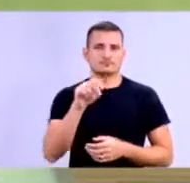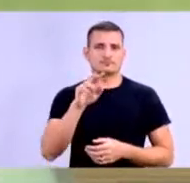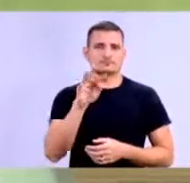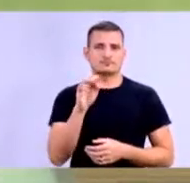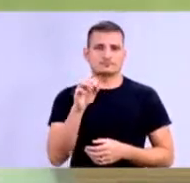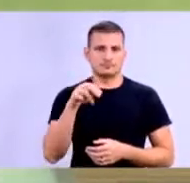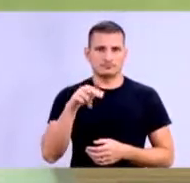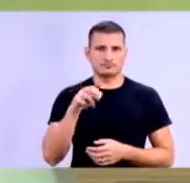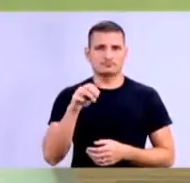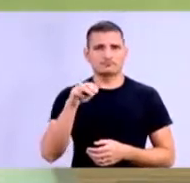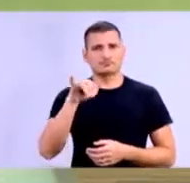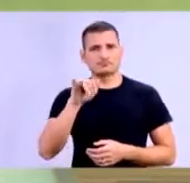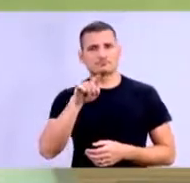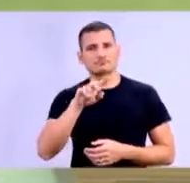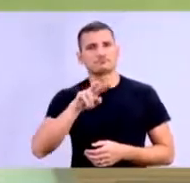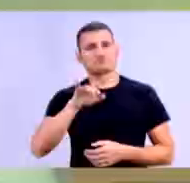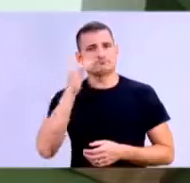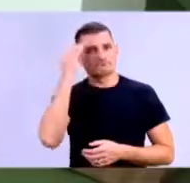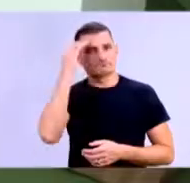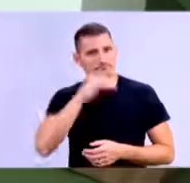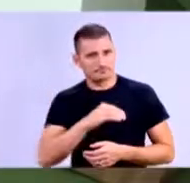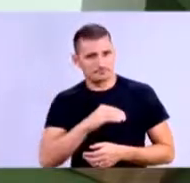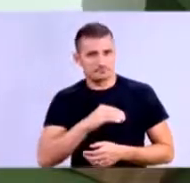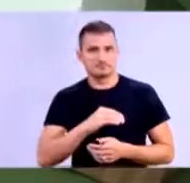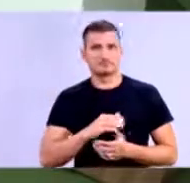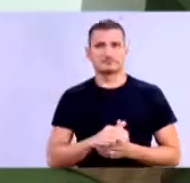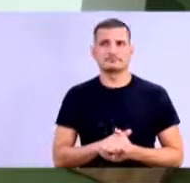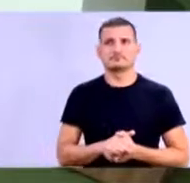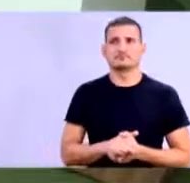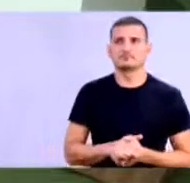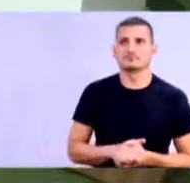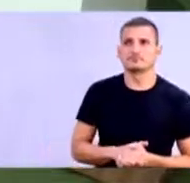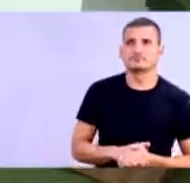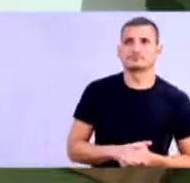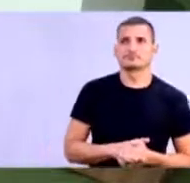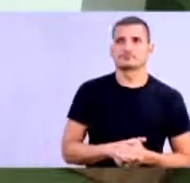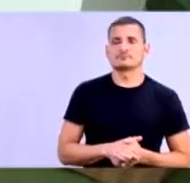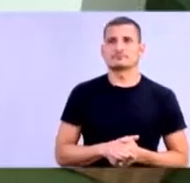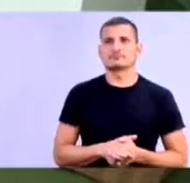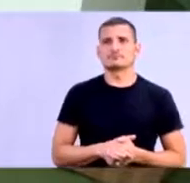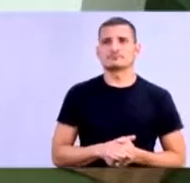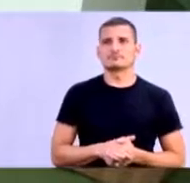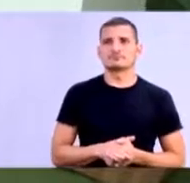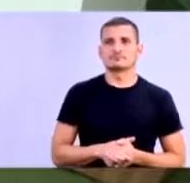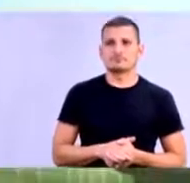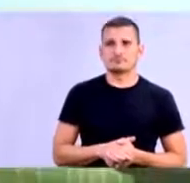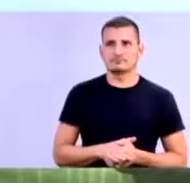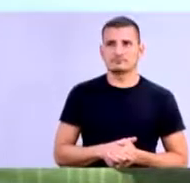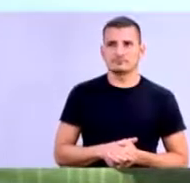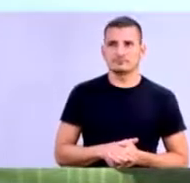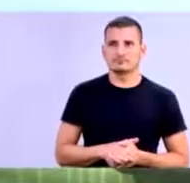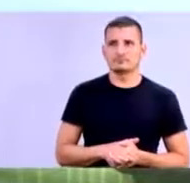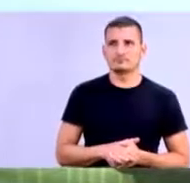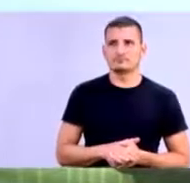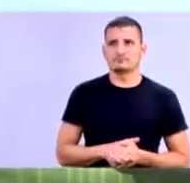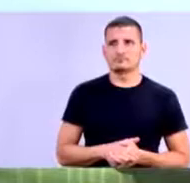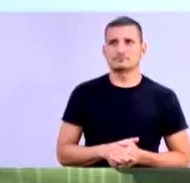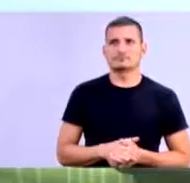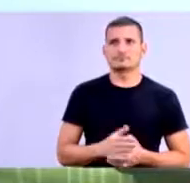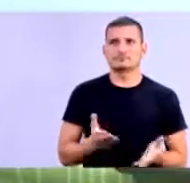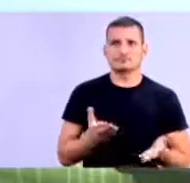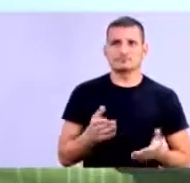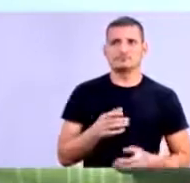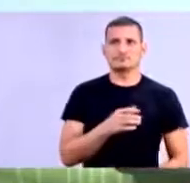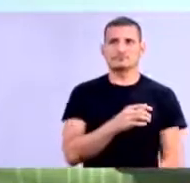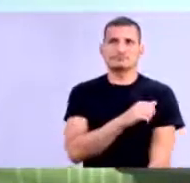vai relaxar, não é, professora? Professora, a professora falando agora, pensei, eles agora têm poder sobre o seu tempo